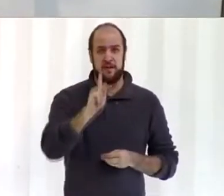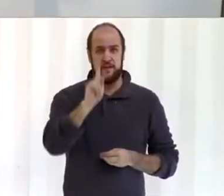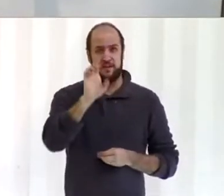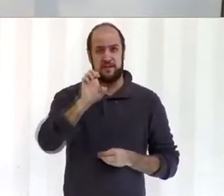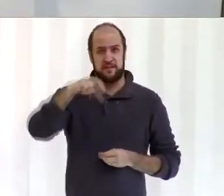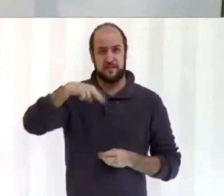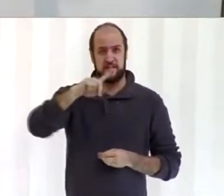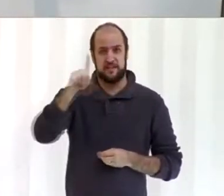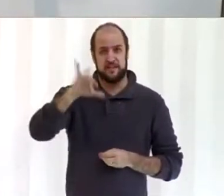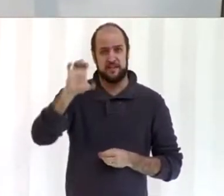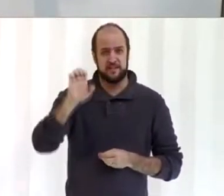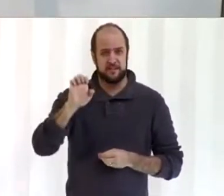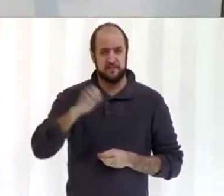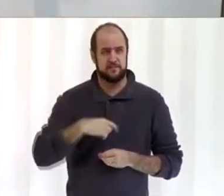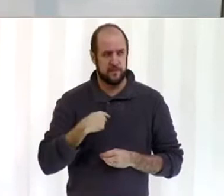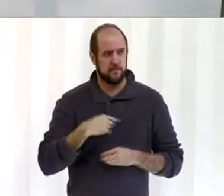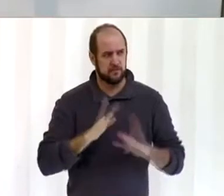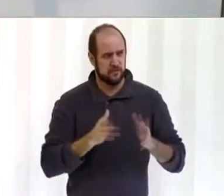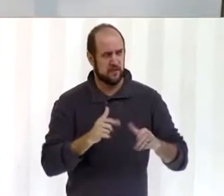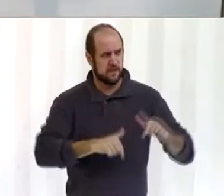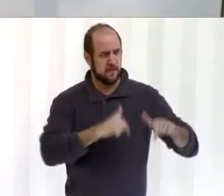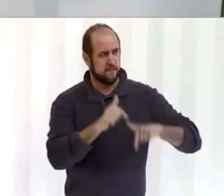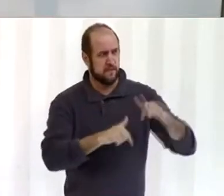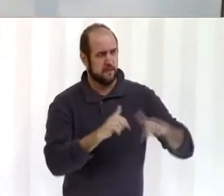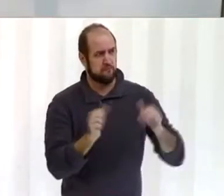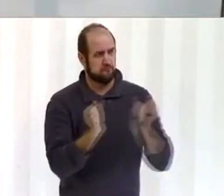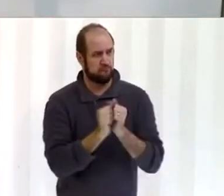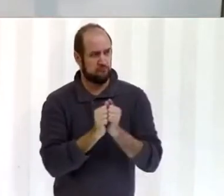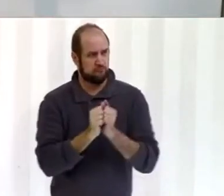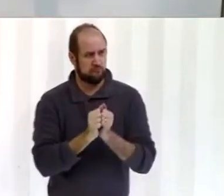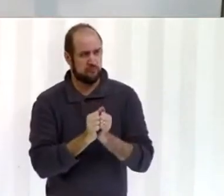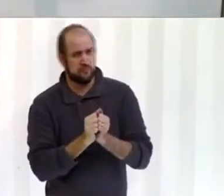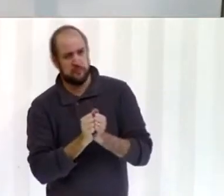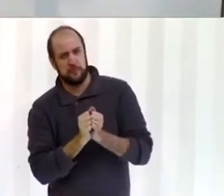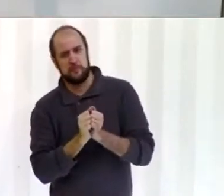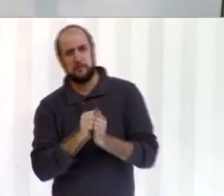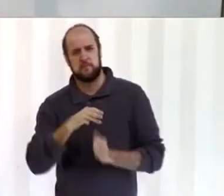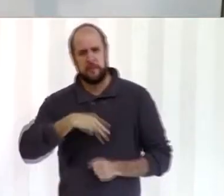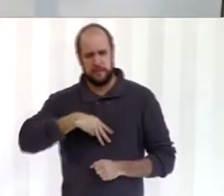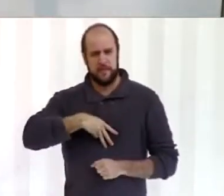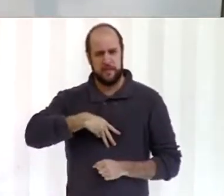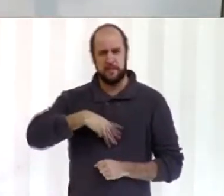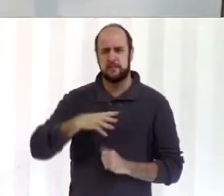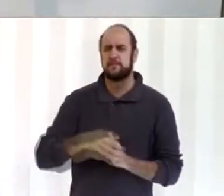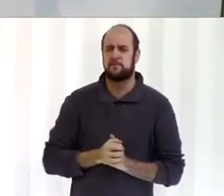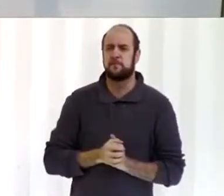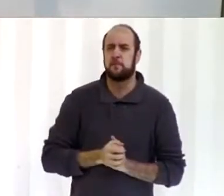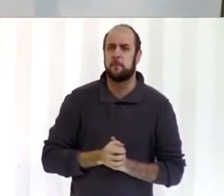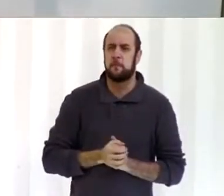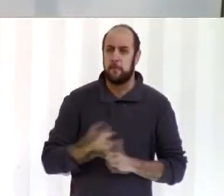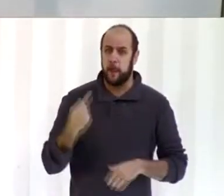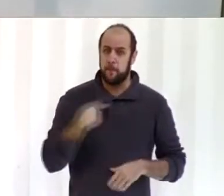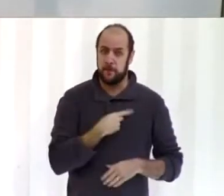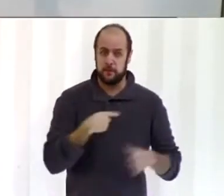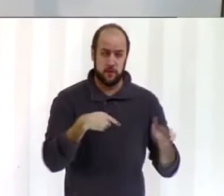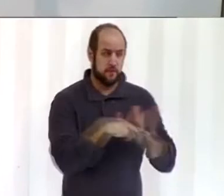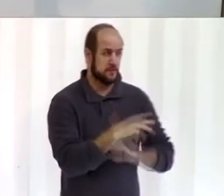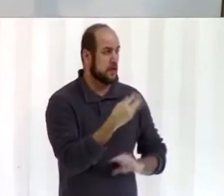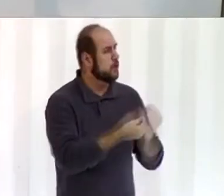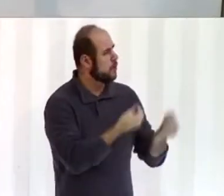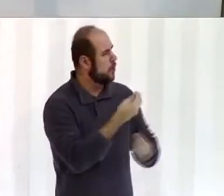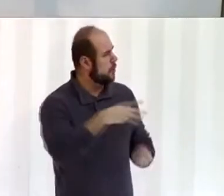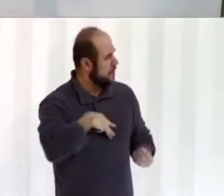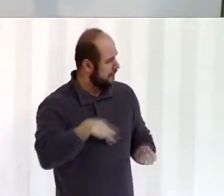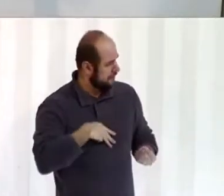capelão na universidade já há 10 anos. E ele me perguntando, como está o Mackenzie? Aliás, como está a educação no nosso país e as